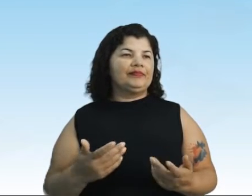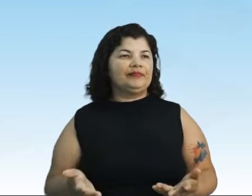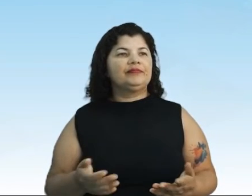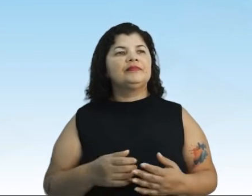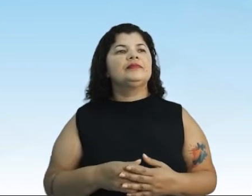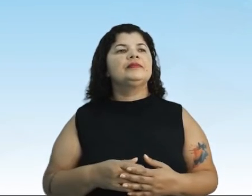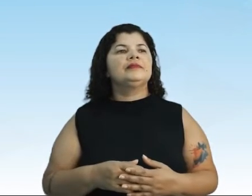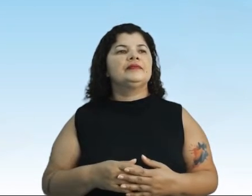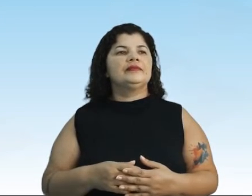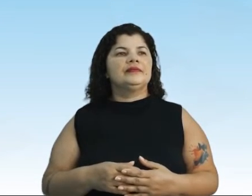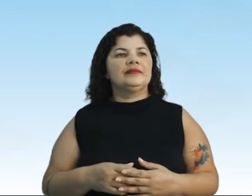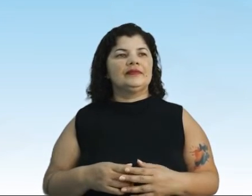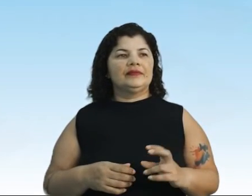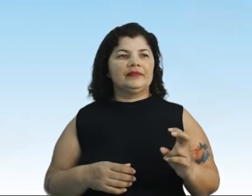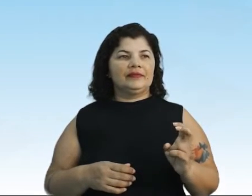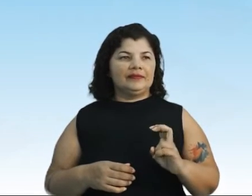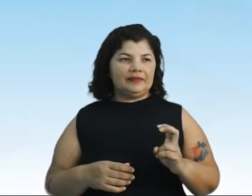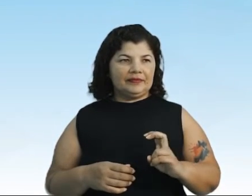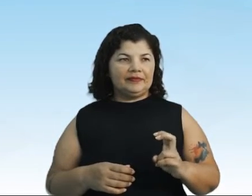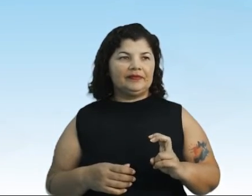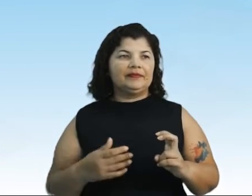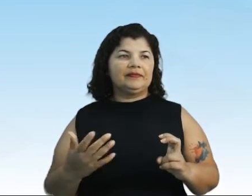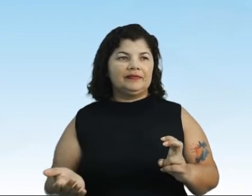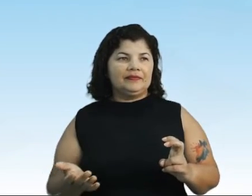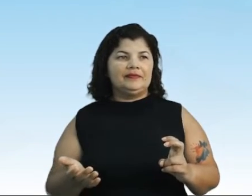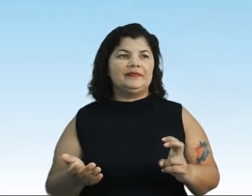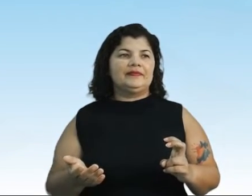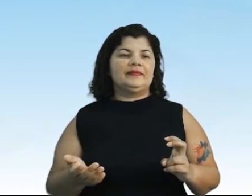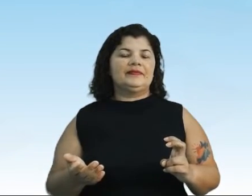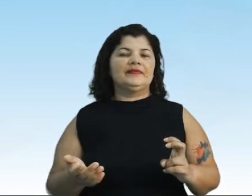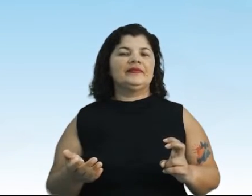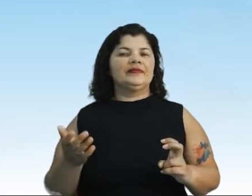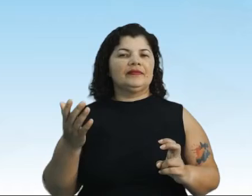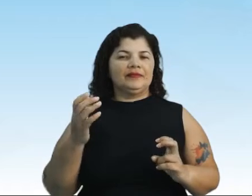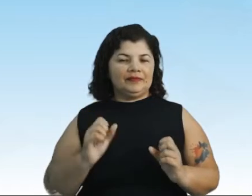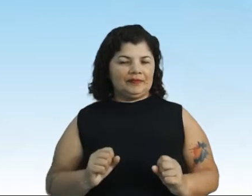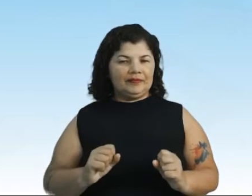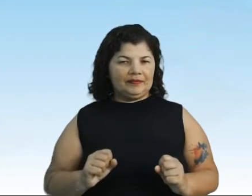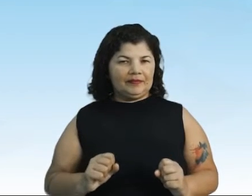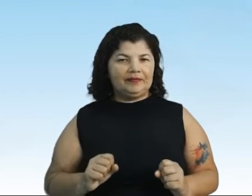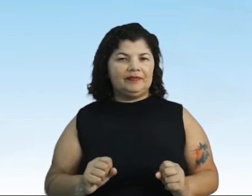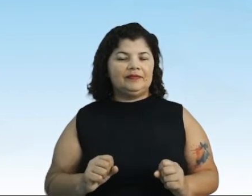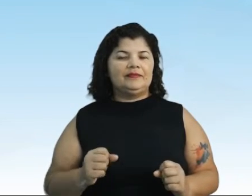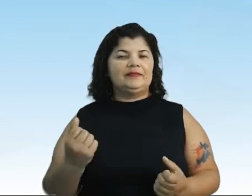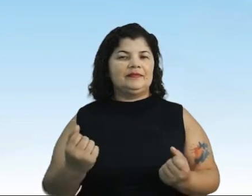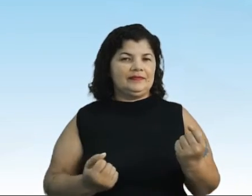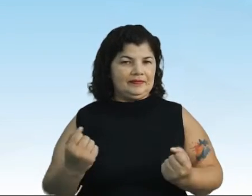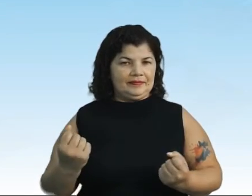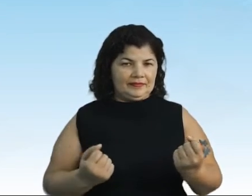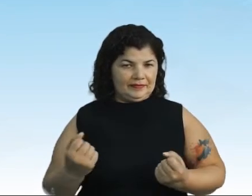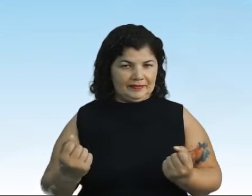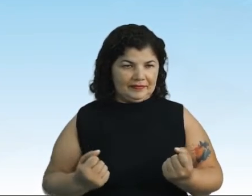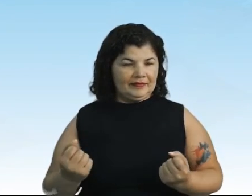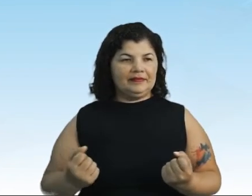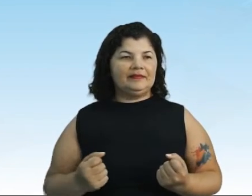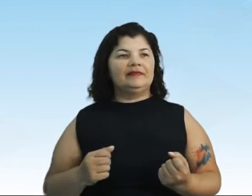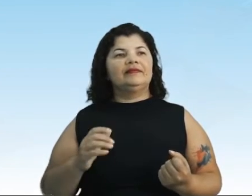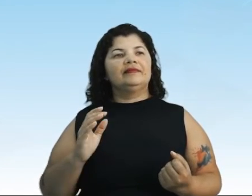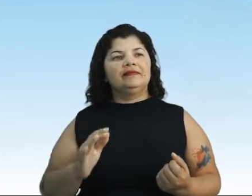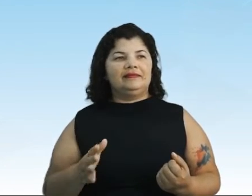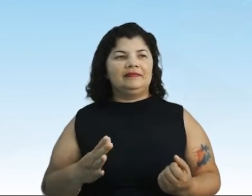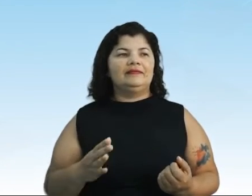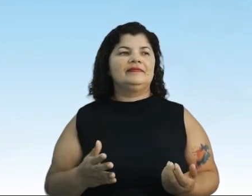bem divertido. Number 5, I can drive a car. Eu posso dirigir um carro, né? Eu tive aulas,